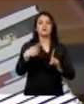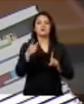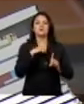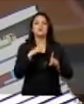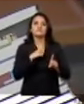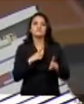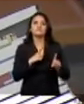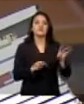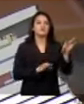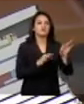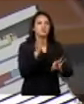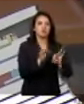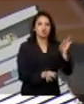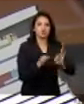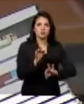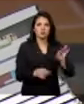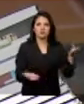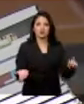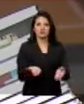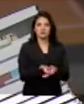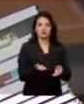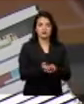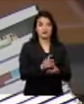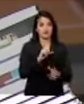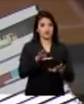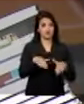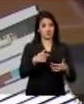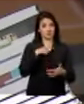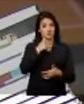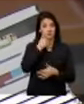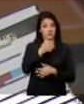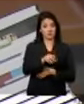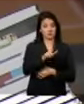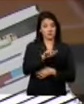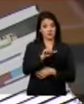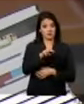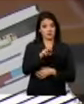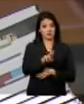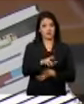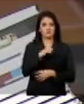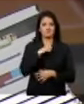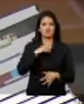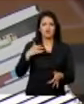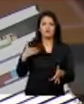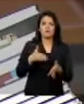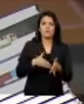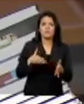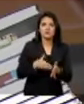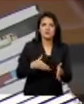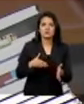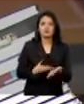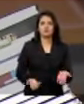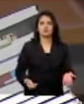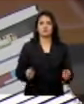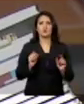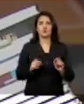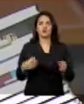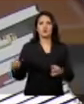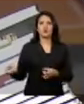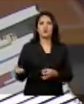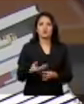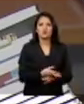apelação. Requereu liminarmente fosse impedida a deflagração de novas